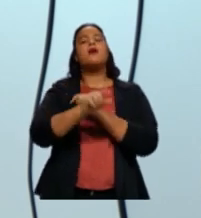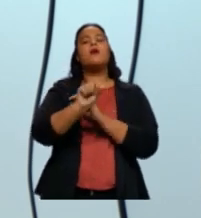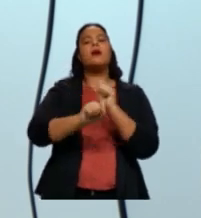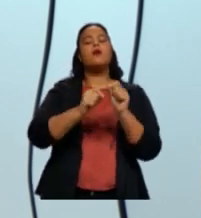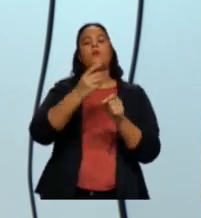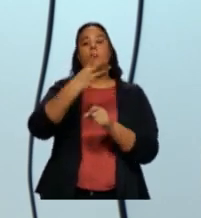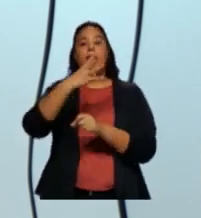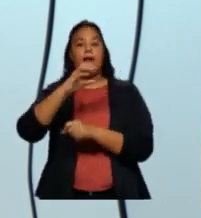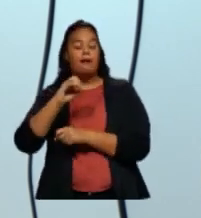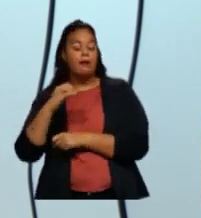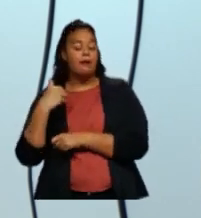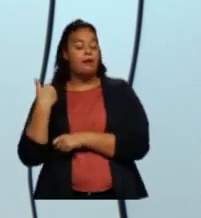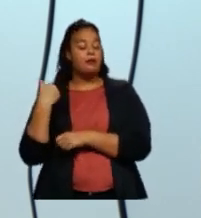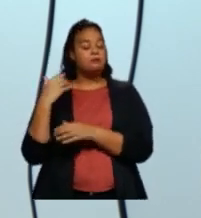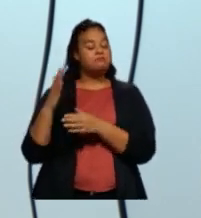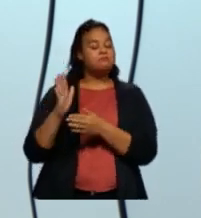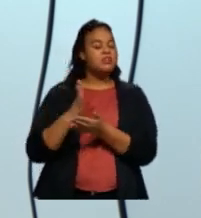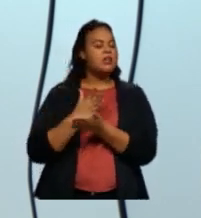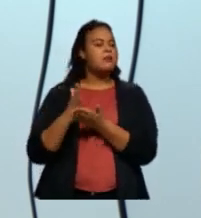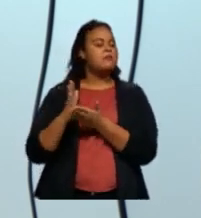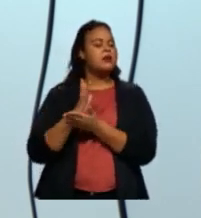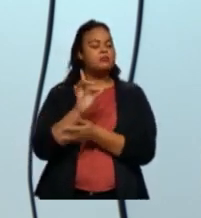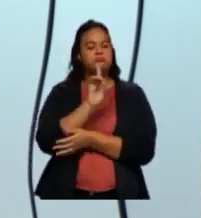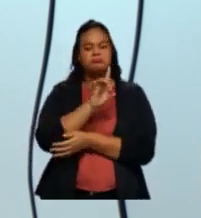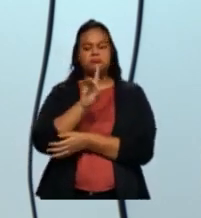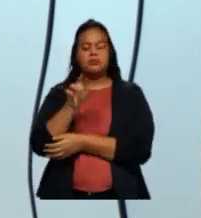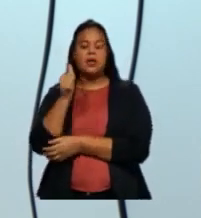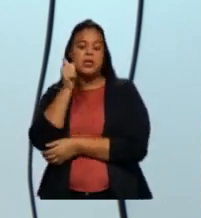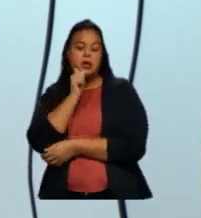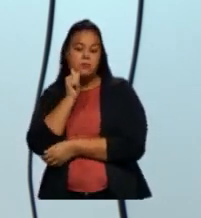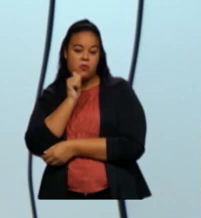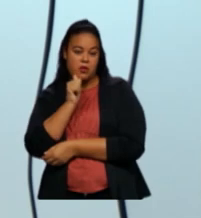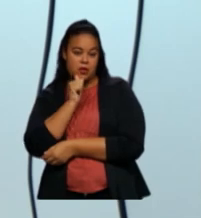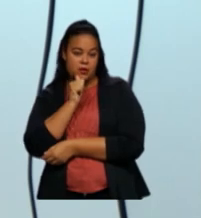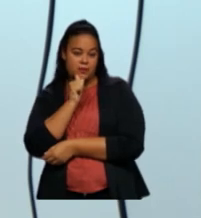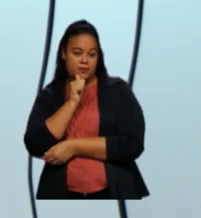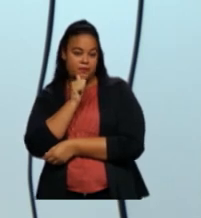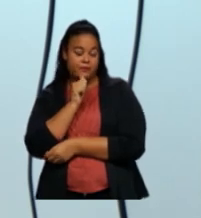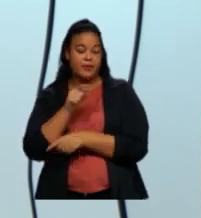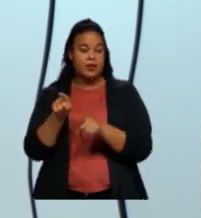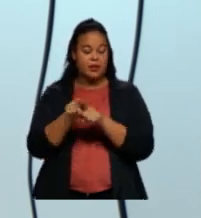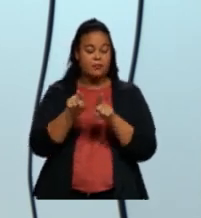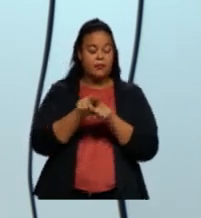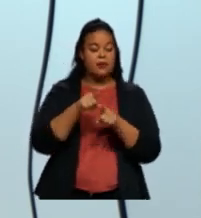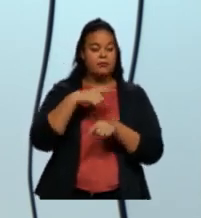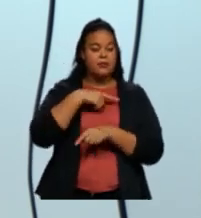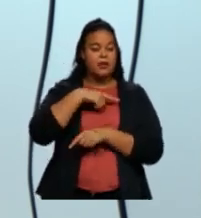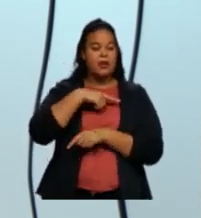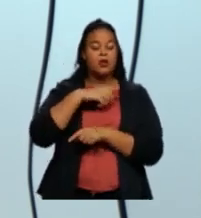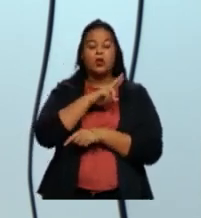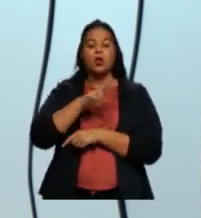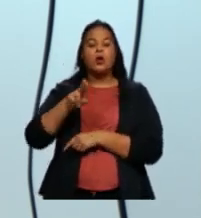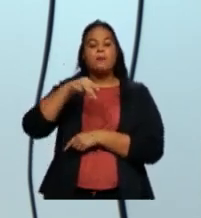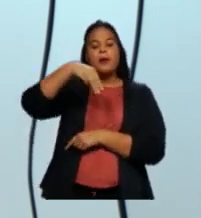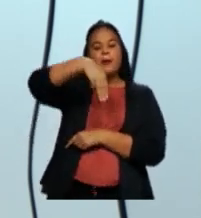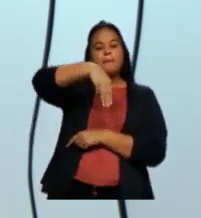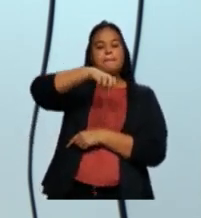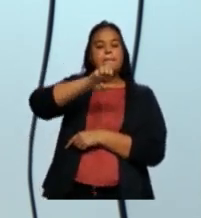A primeira menstruação a gente chama de menarca, é o período que ocorre a primeira menstruação na